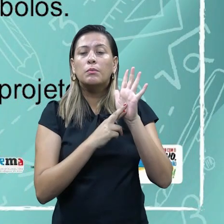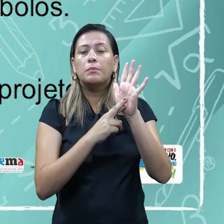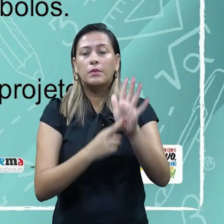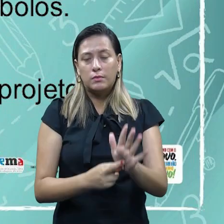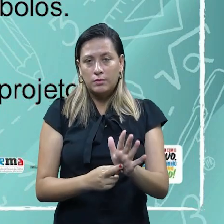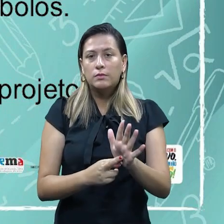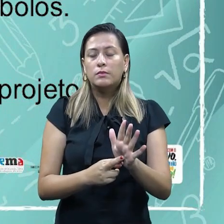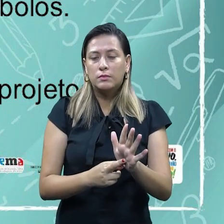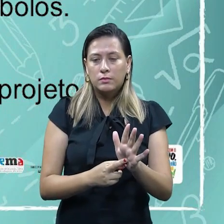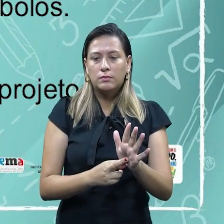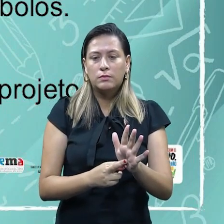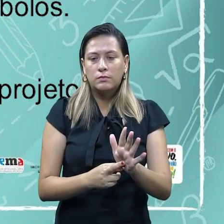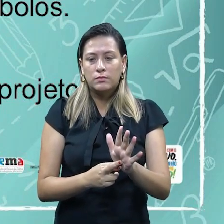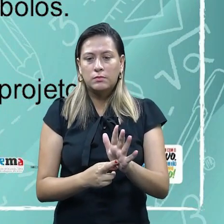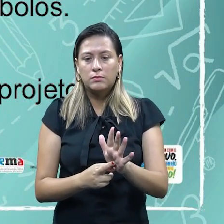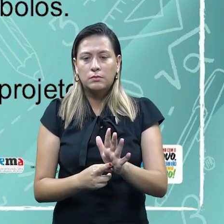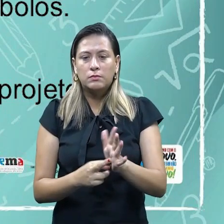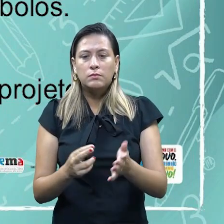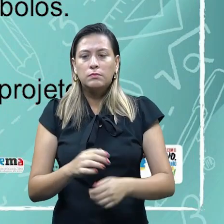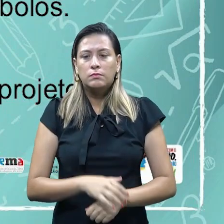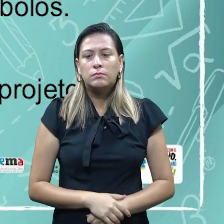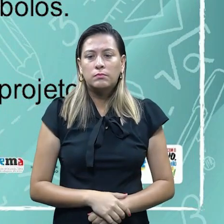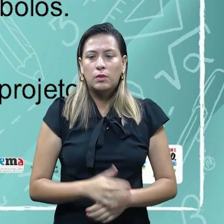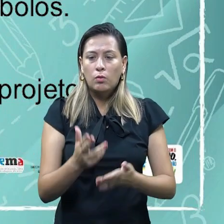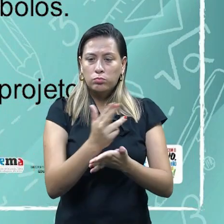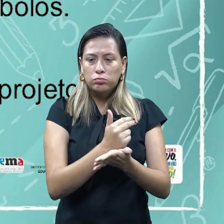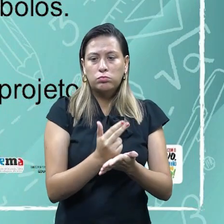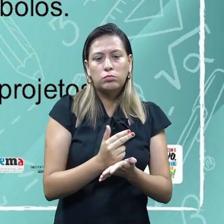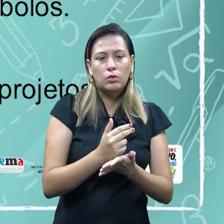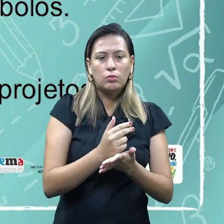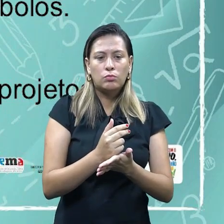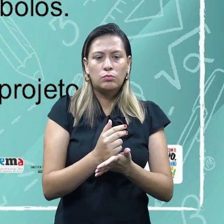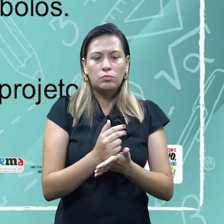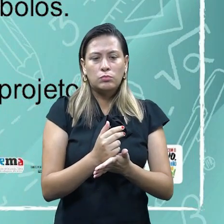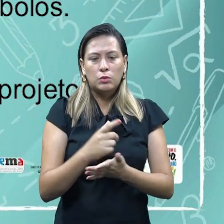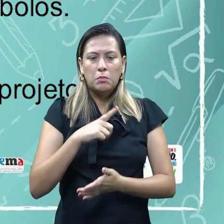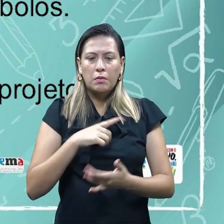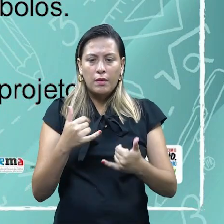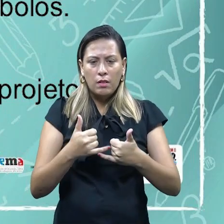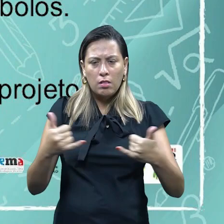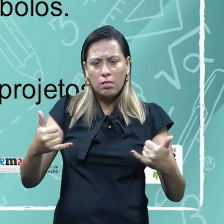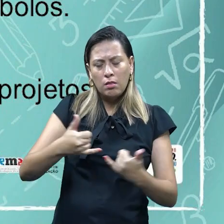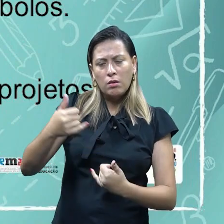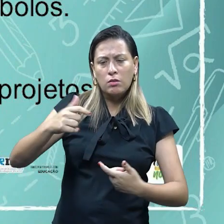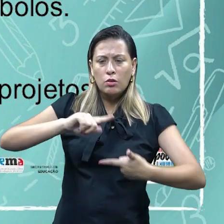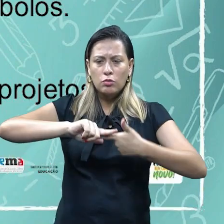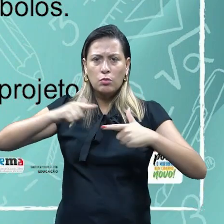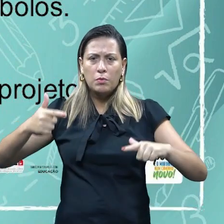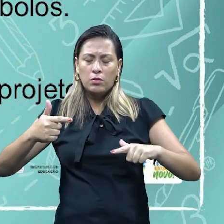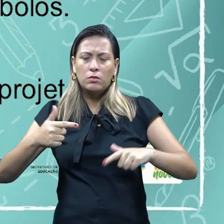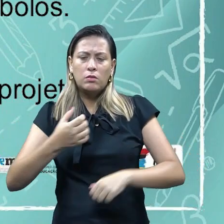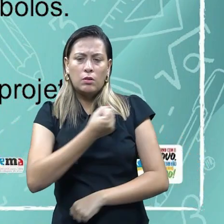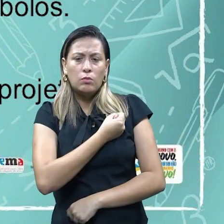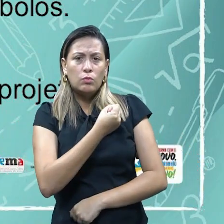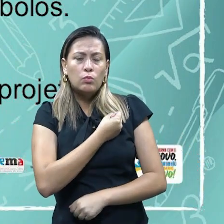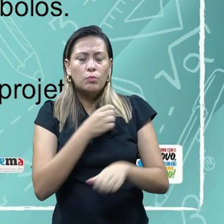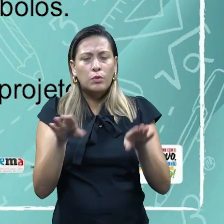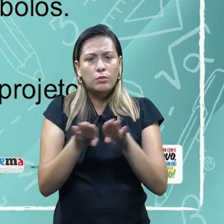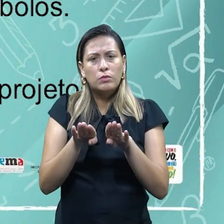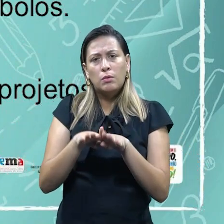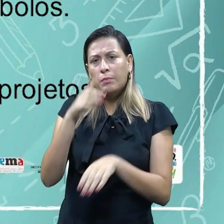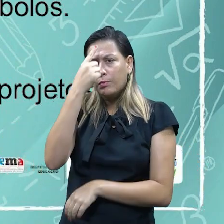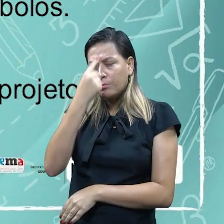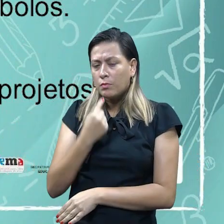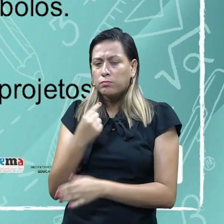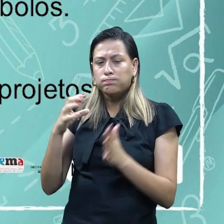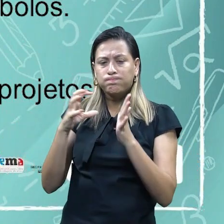a ser construído seguindo procedimentos com linhas, geometrias, números e símbolos. Sua